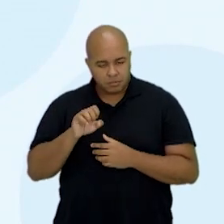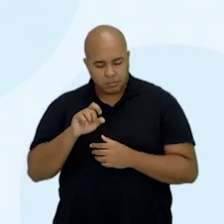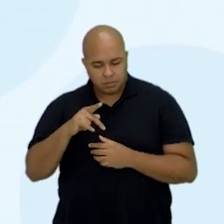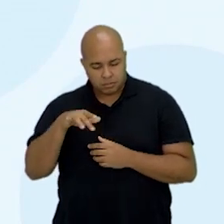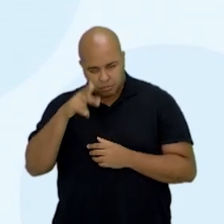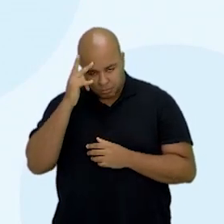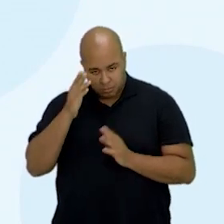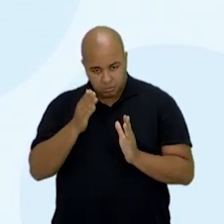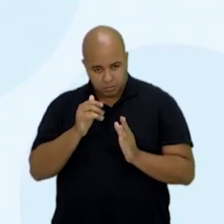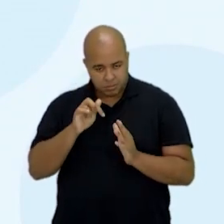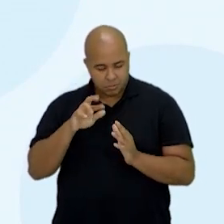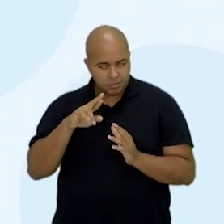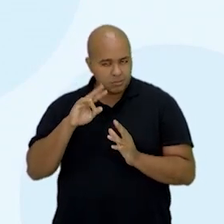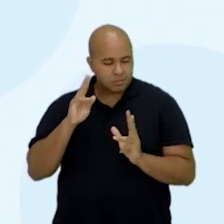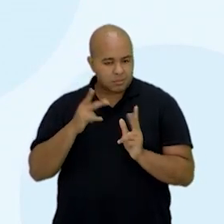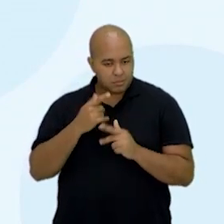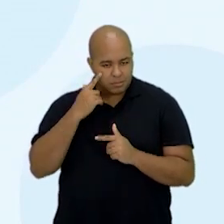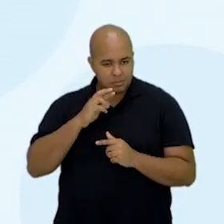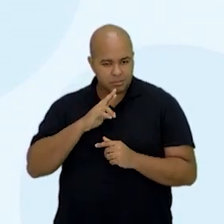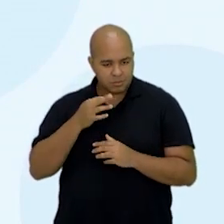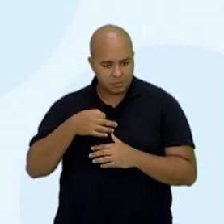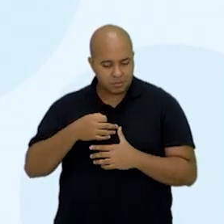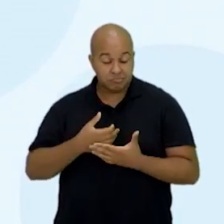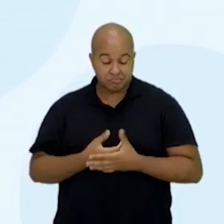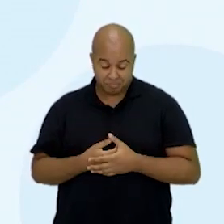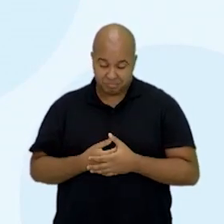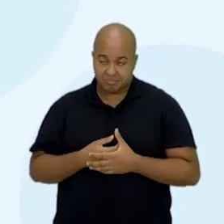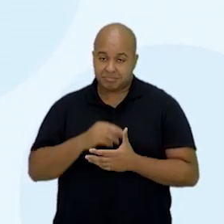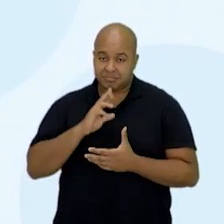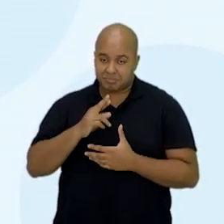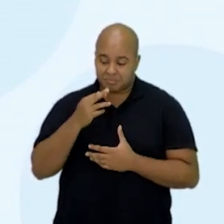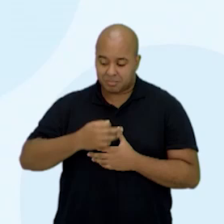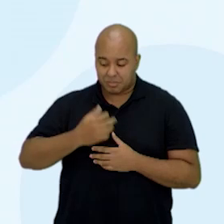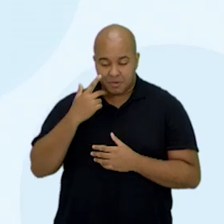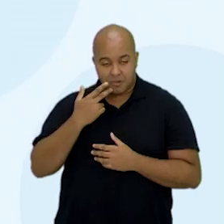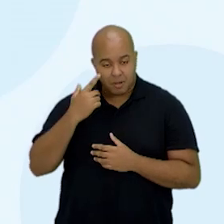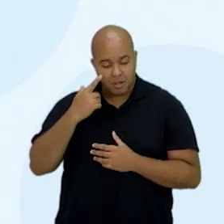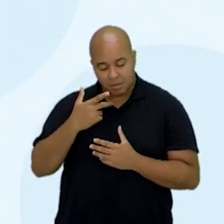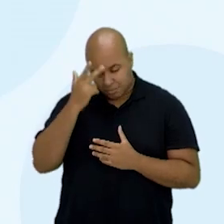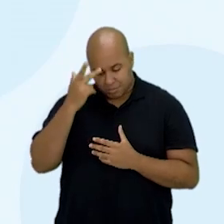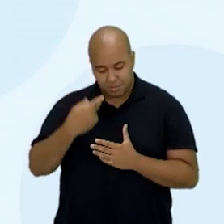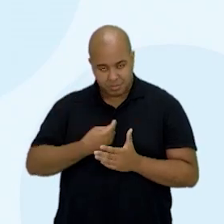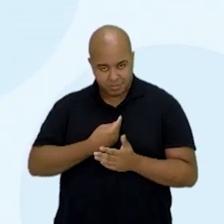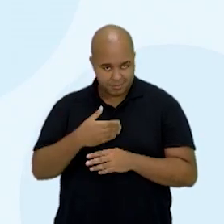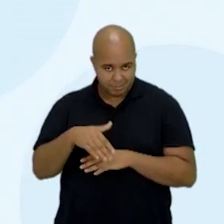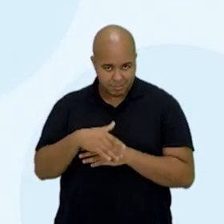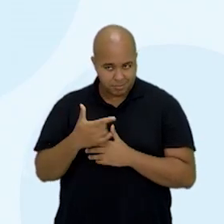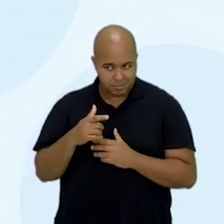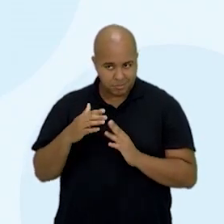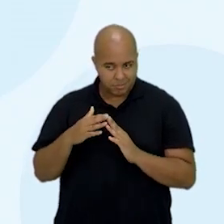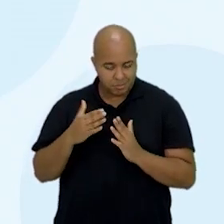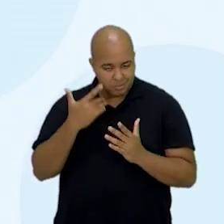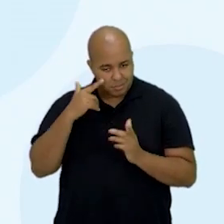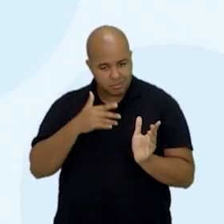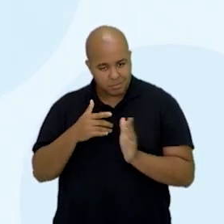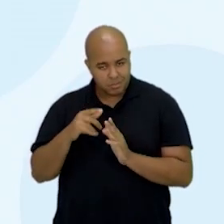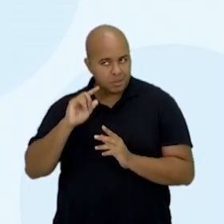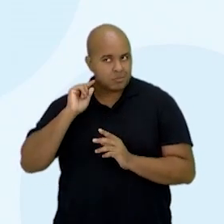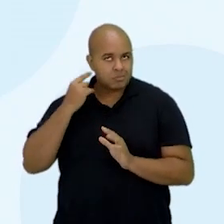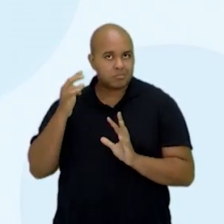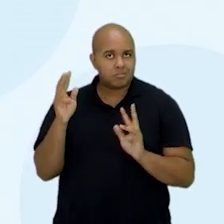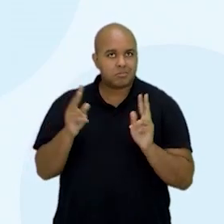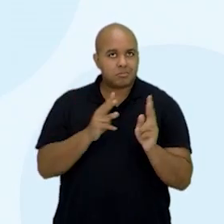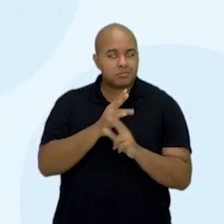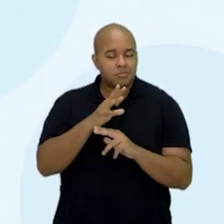peoplexa vamos ver se essa é a resposta correta isso mesmo a gente está falando aí de pessoas sem teto e também e poluição do